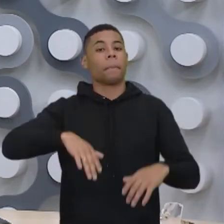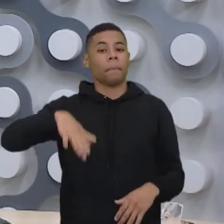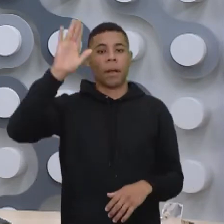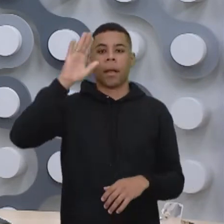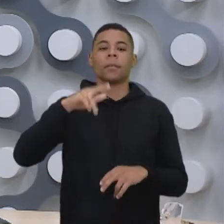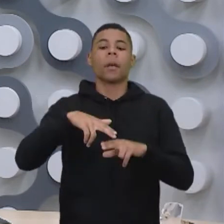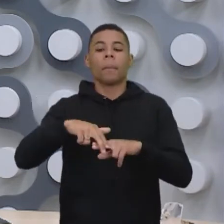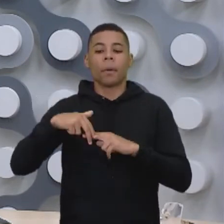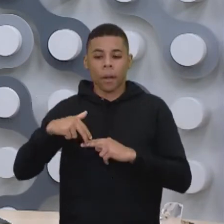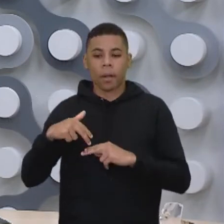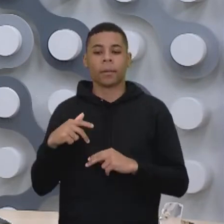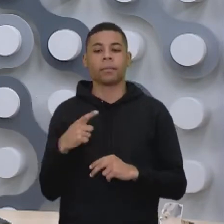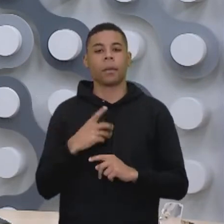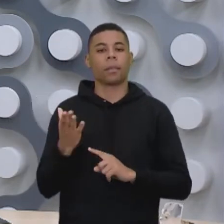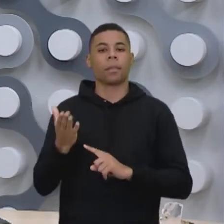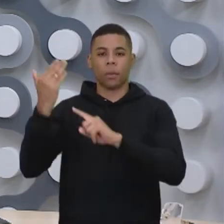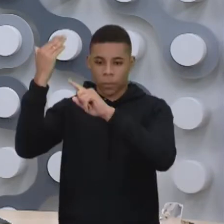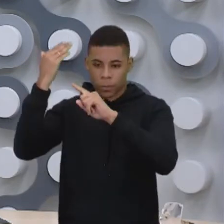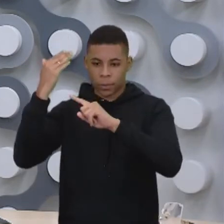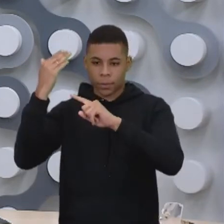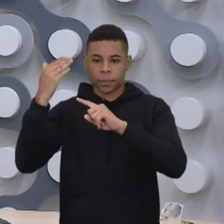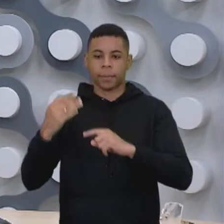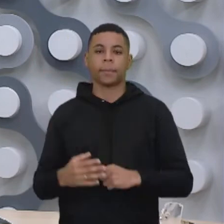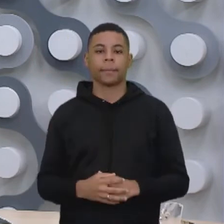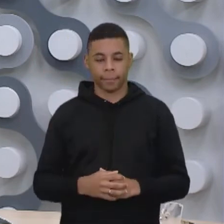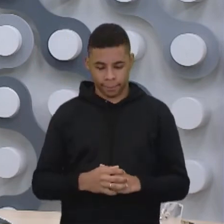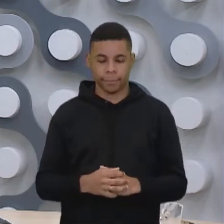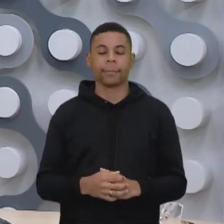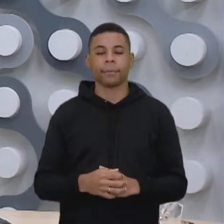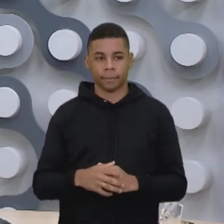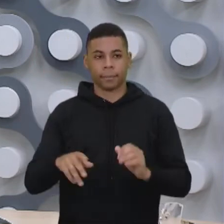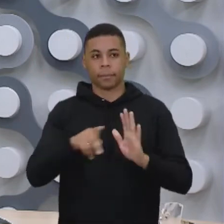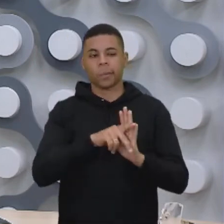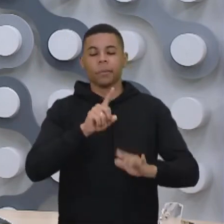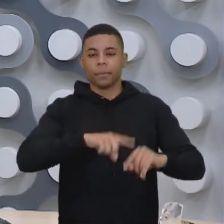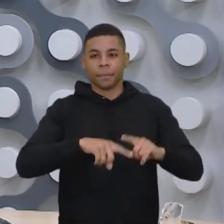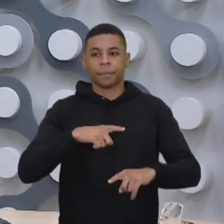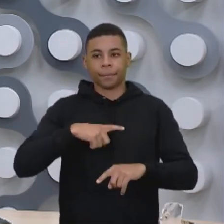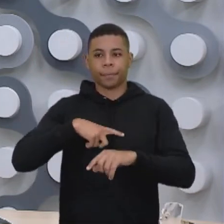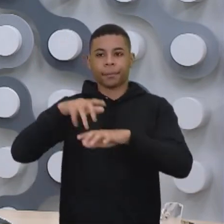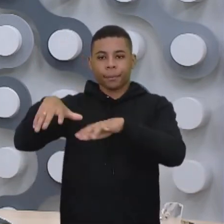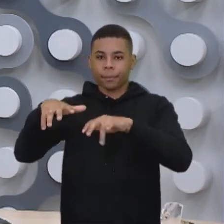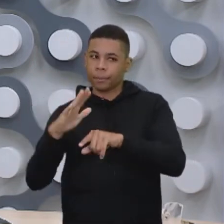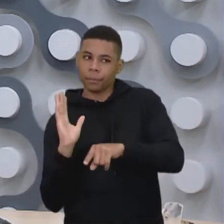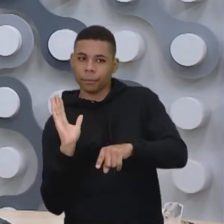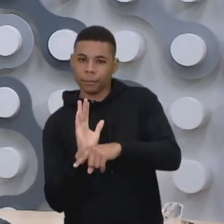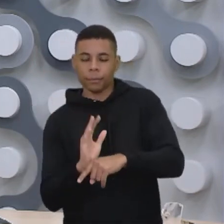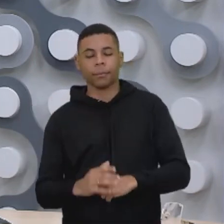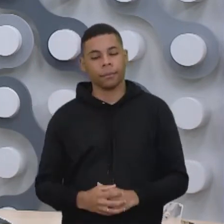dos meios tecnológicos dos equipamentos agrícolas, tá certo? Bom, aí eu trouxe